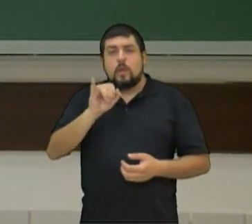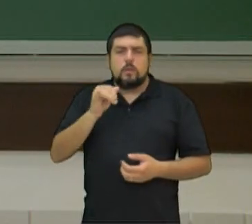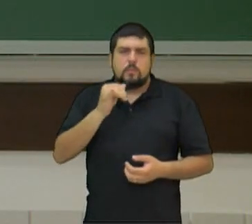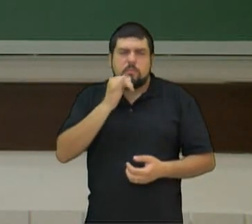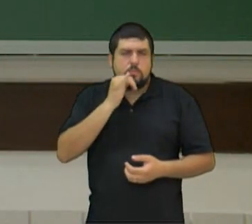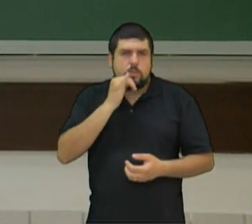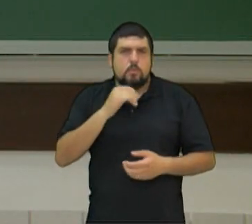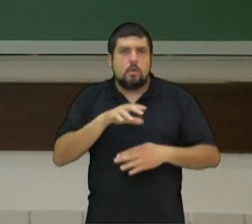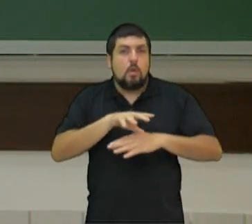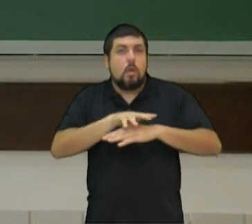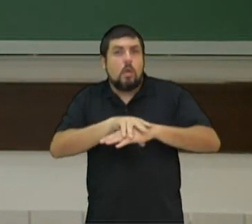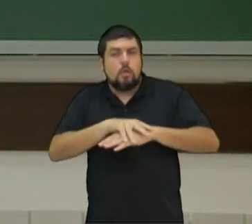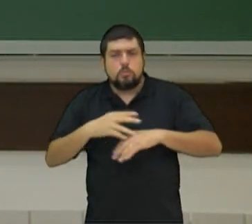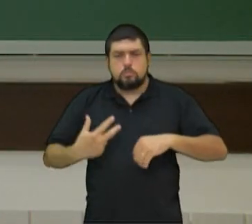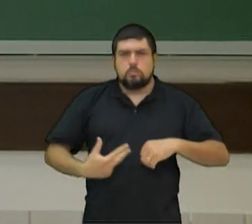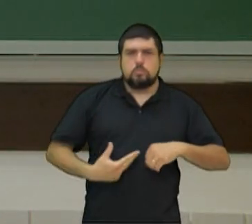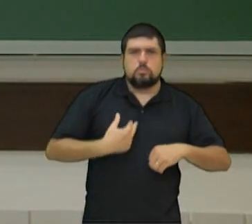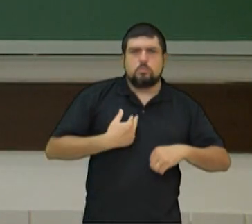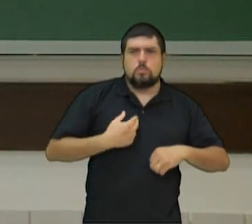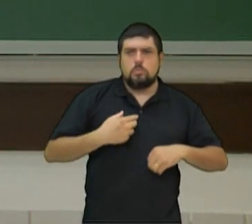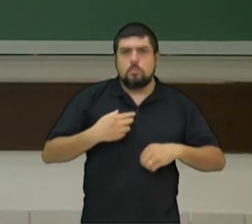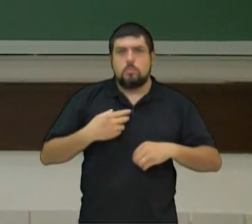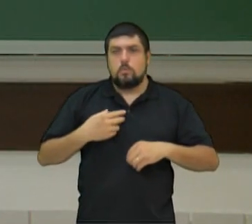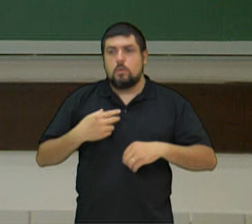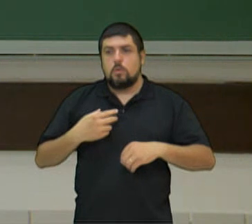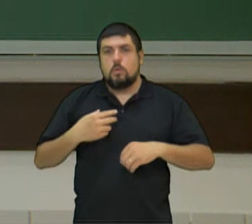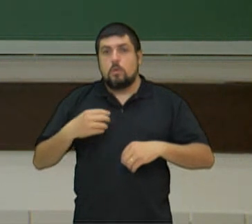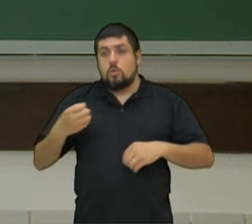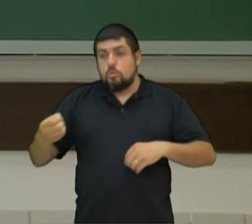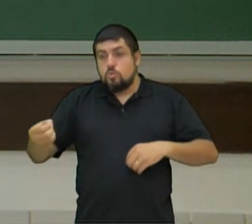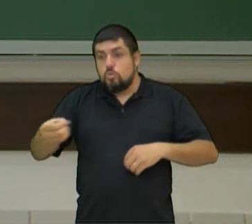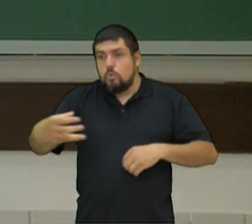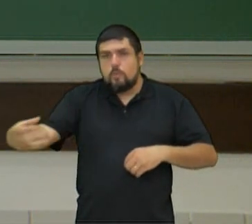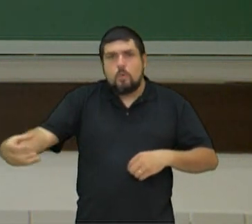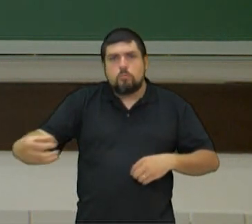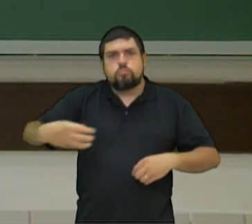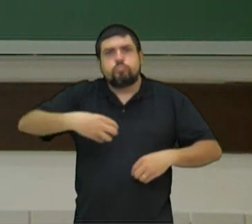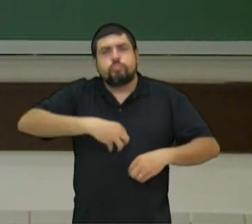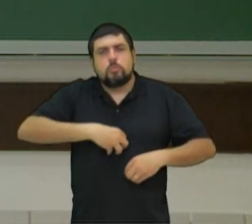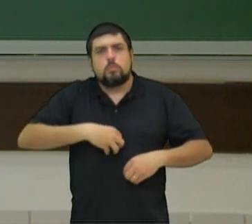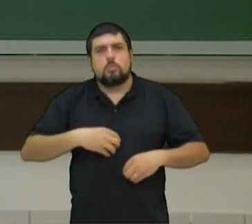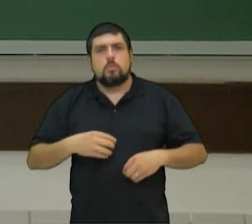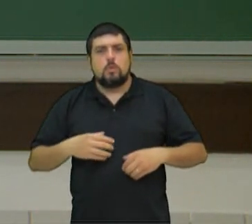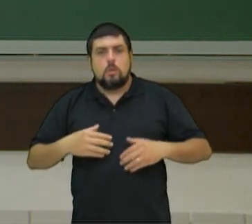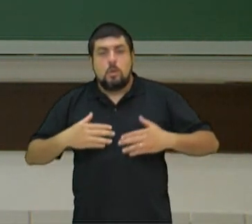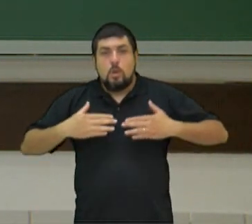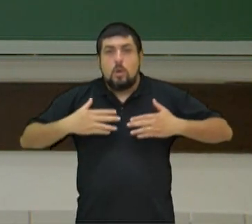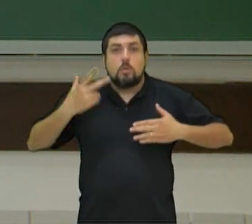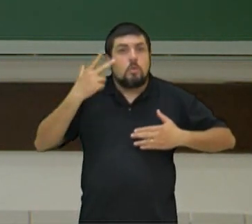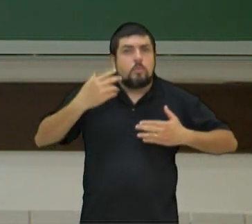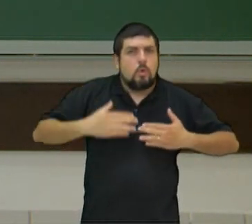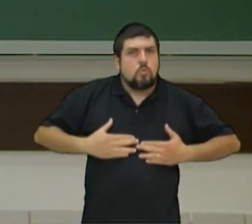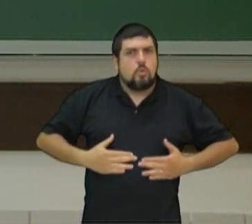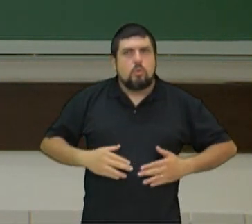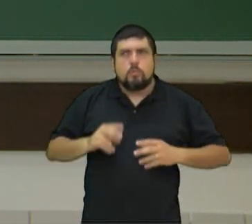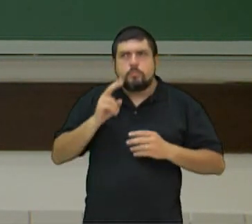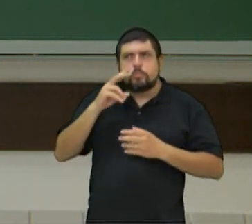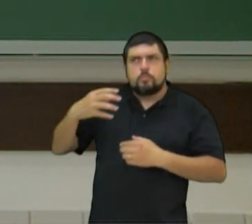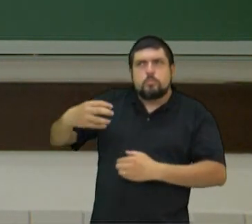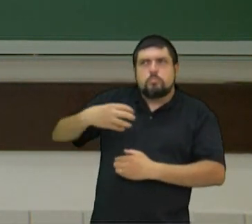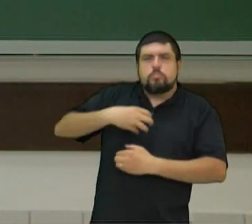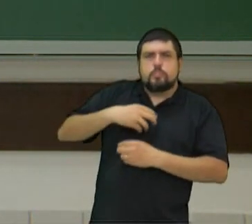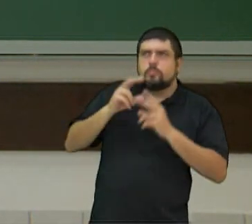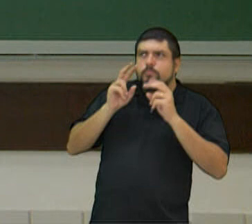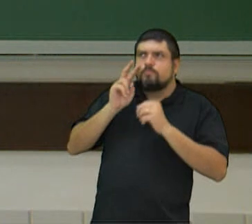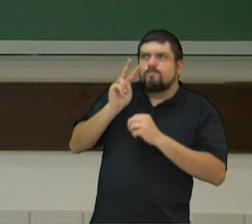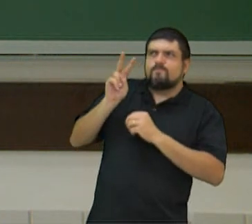um órgão. Quando recebe um órgão novo, o organismo estranha. vê como algo estranho.